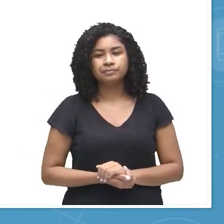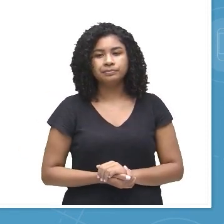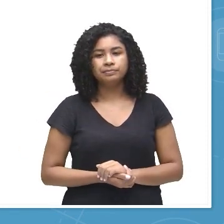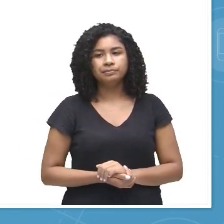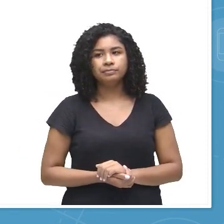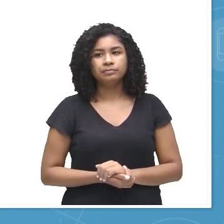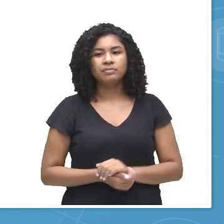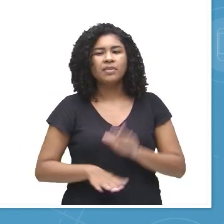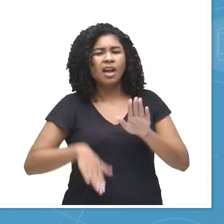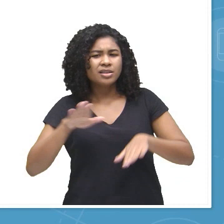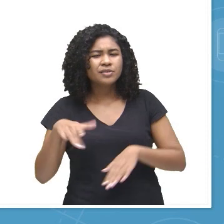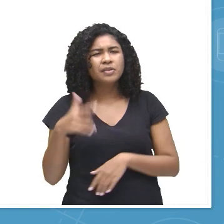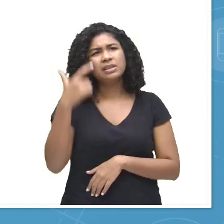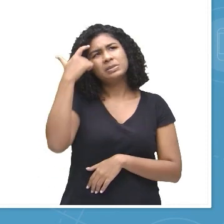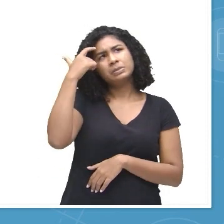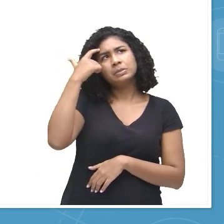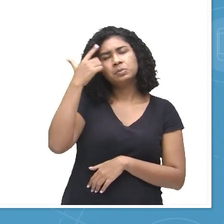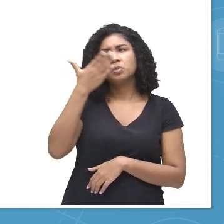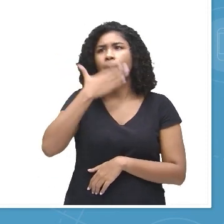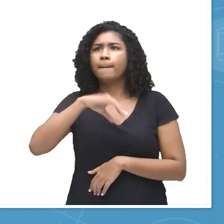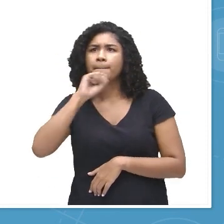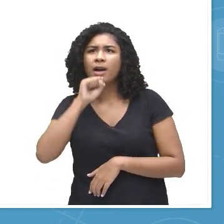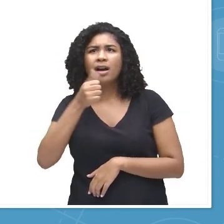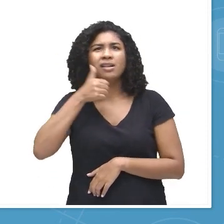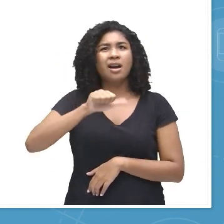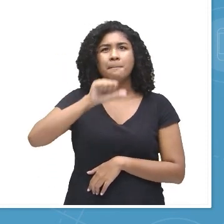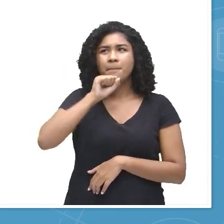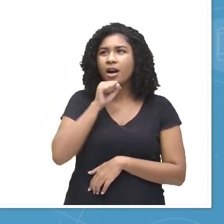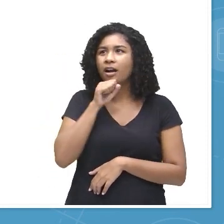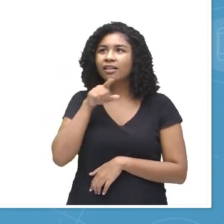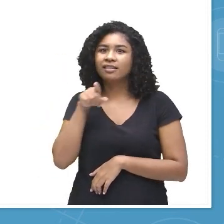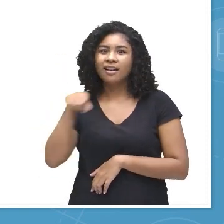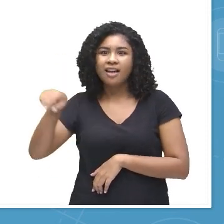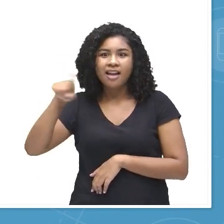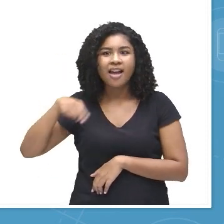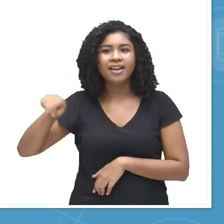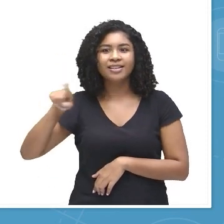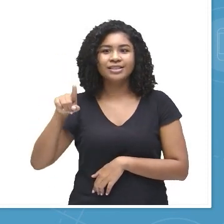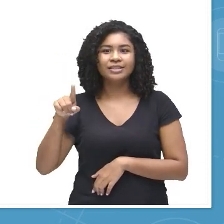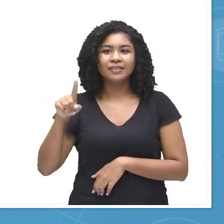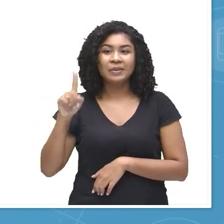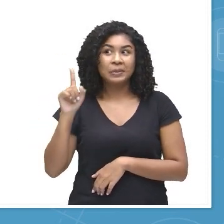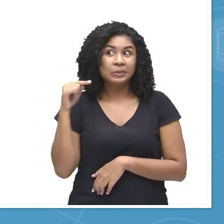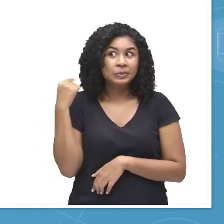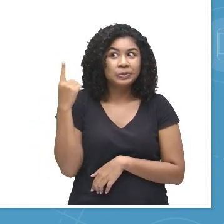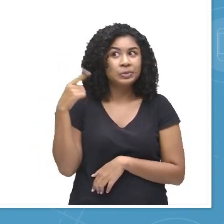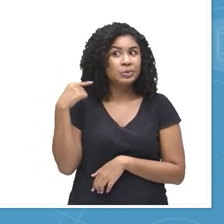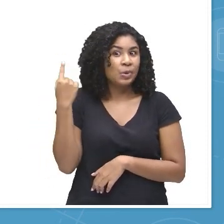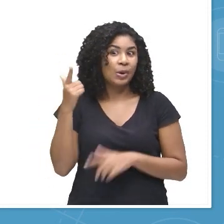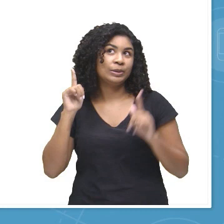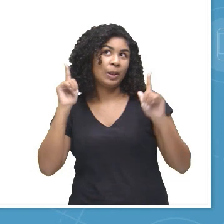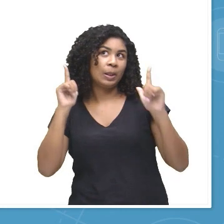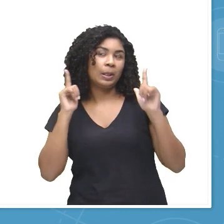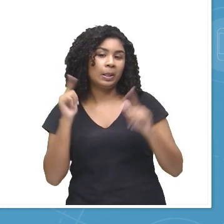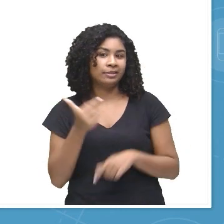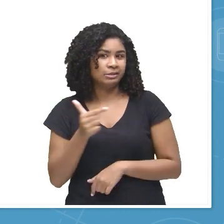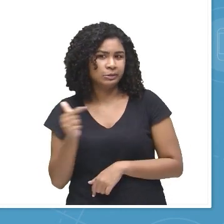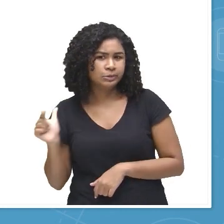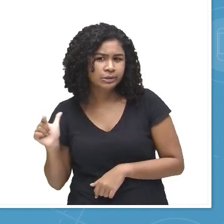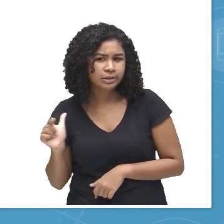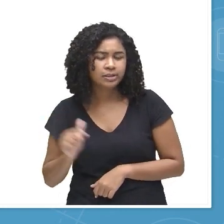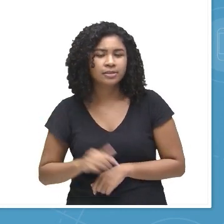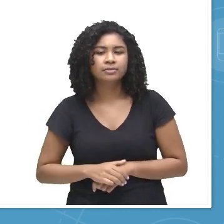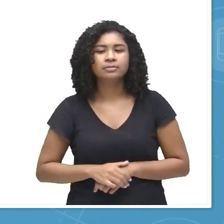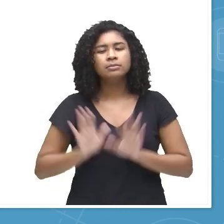que os pais da gente não fizeram travessuras, né? Não se divertiram. Então, aí, ó, você percebe